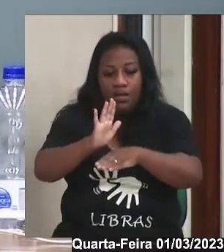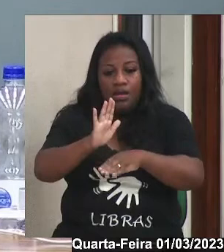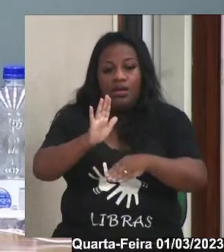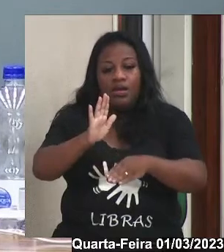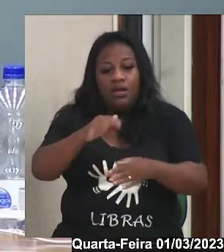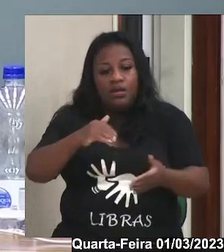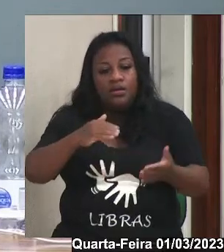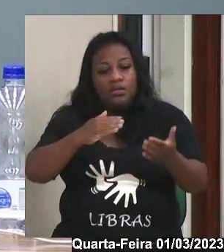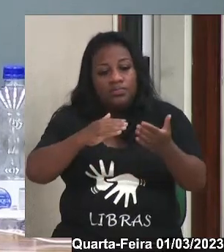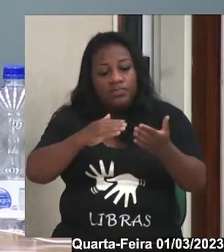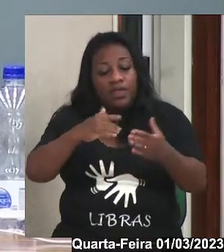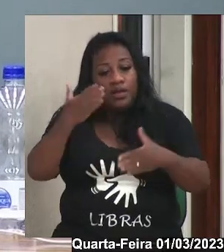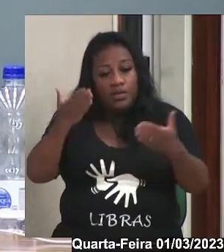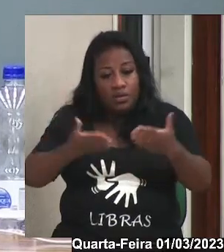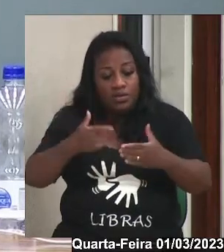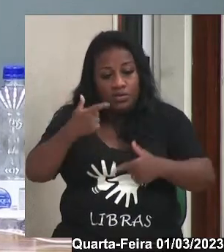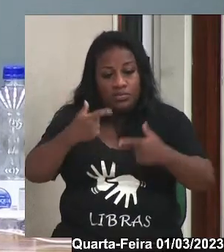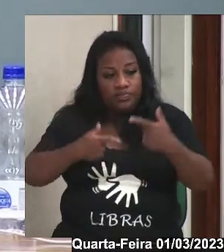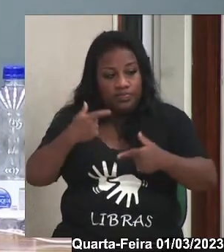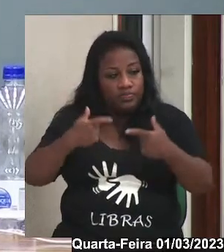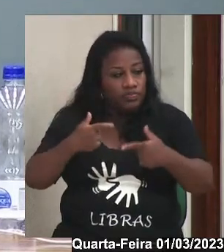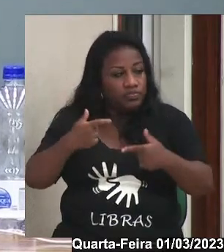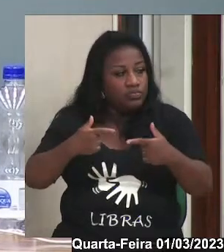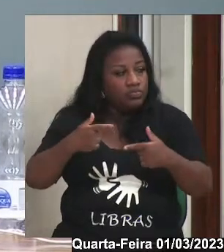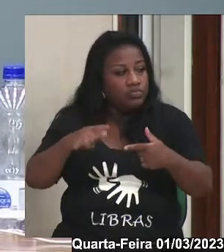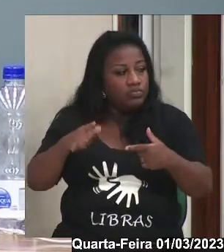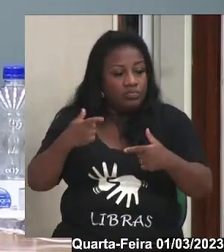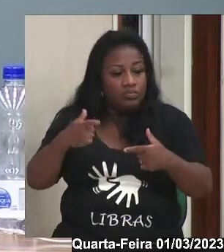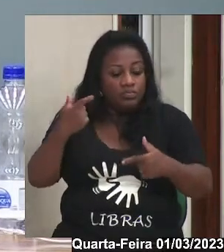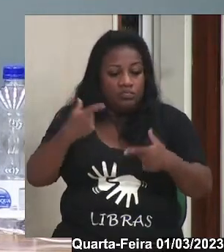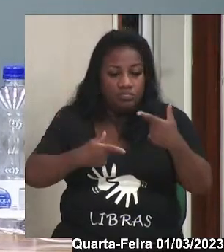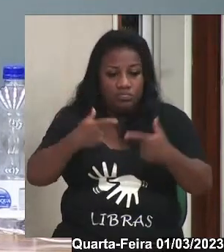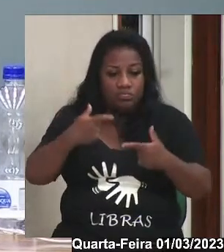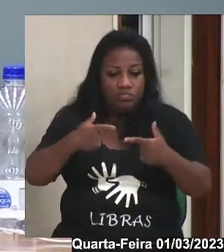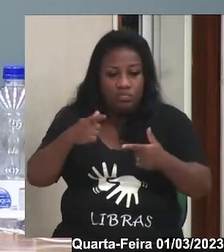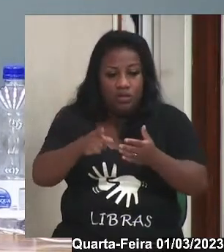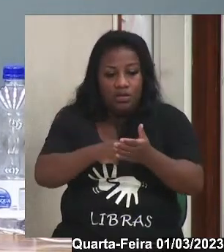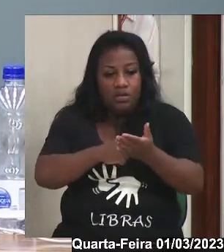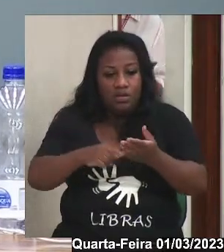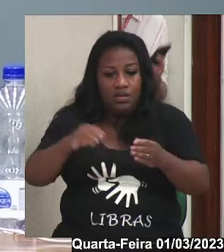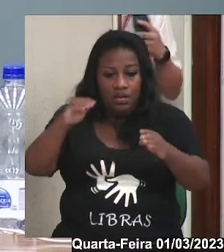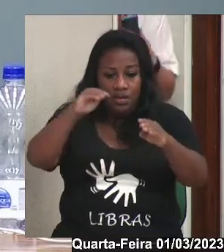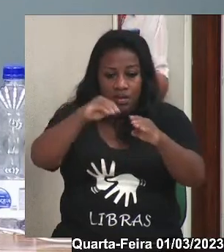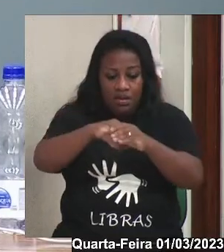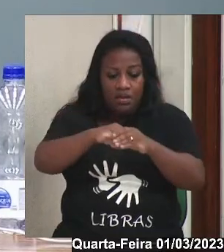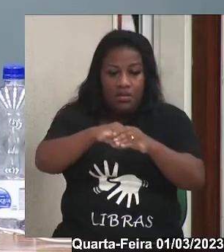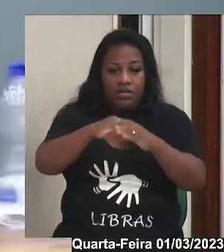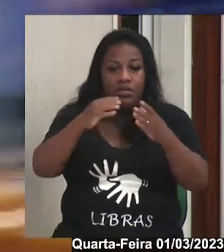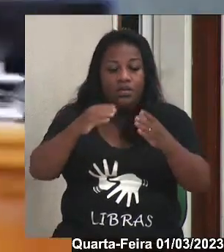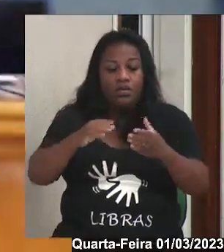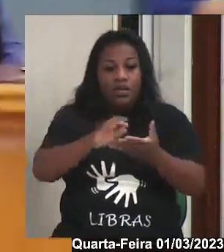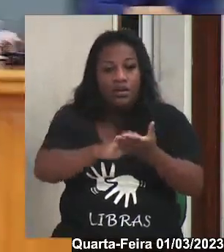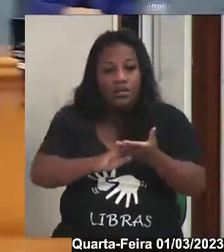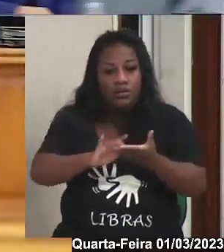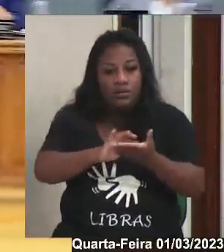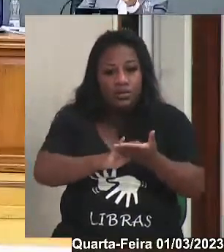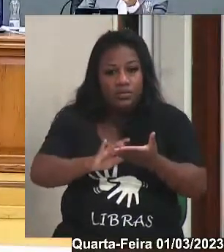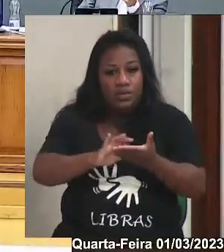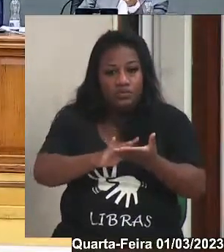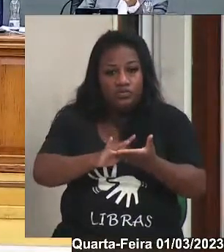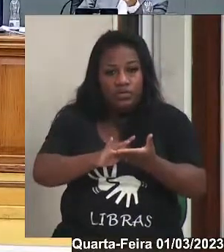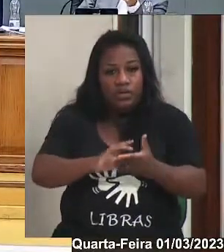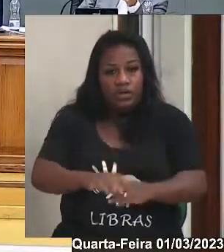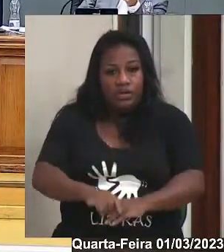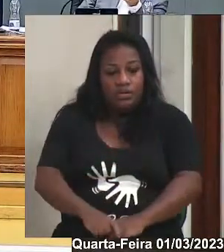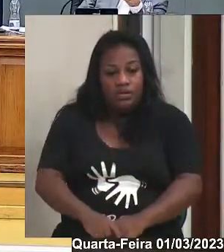número 03/2023 está em discussão. Não havendo discussão, vai à votação. Os vereadores podem computar o voto de forma